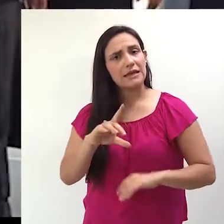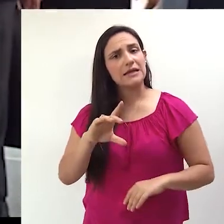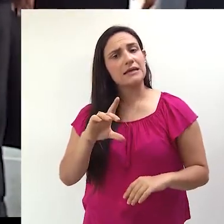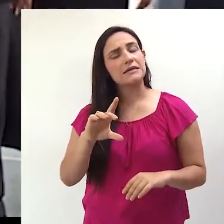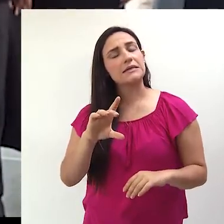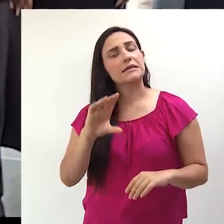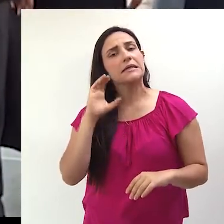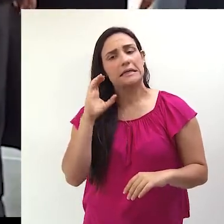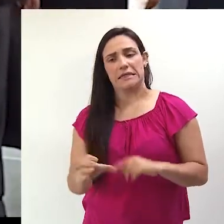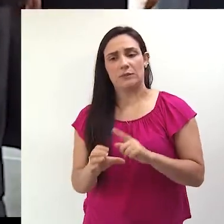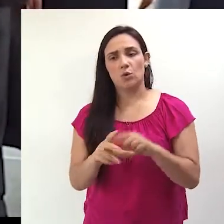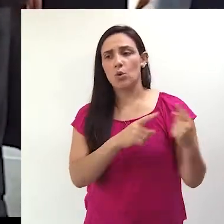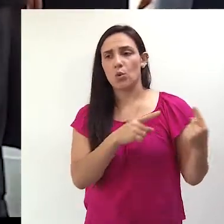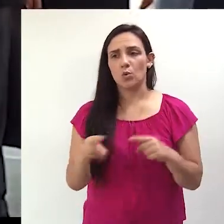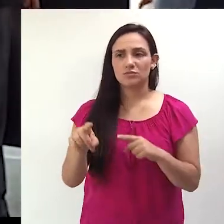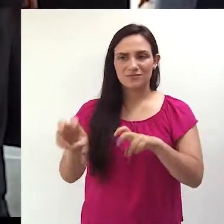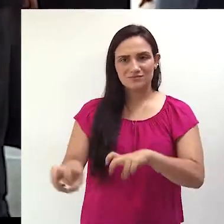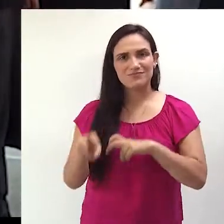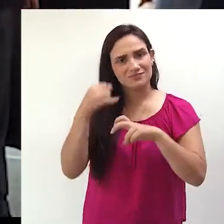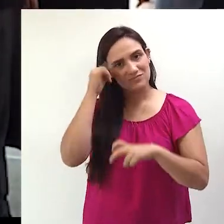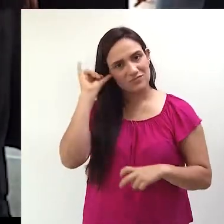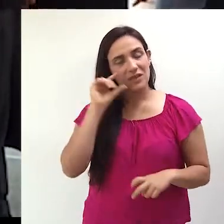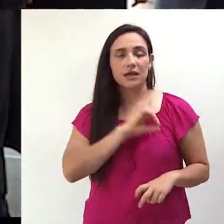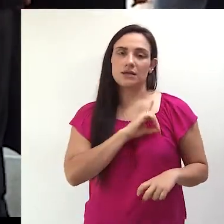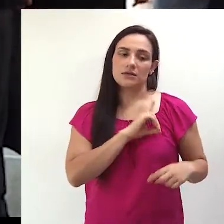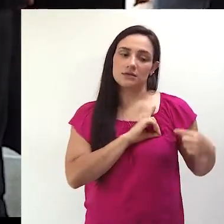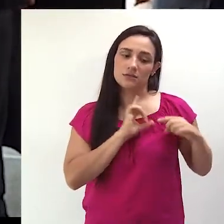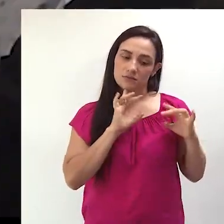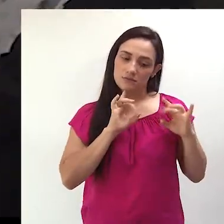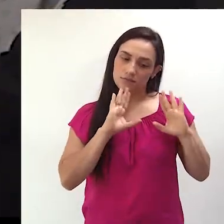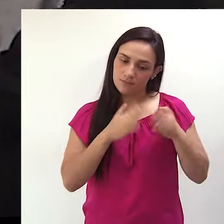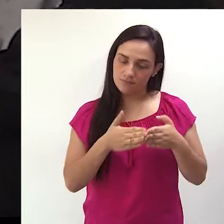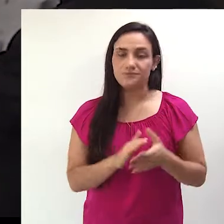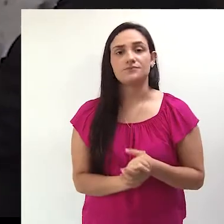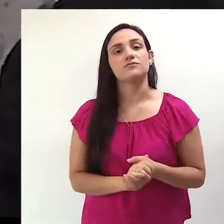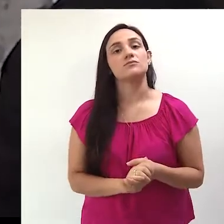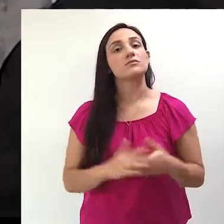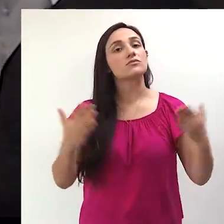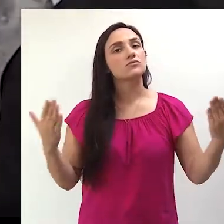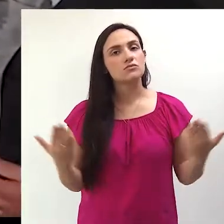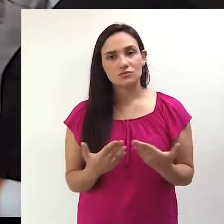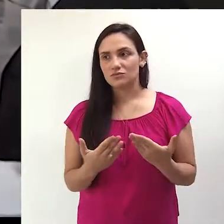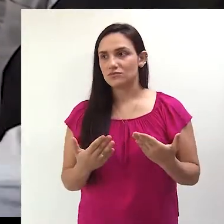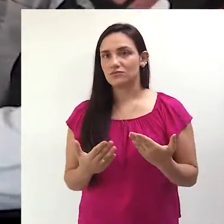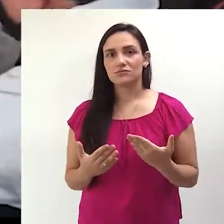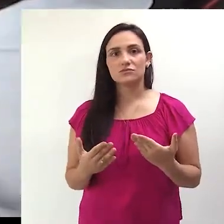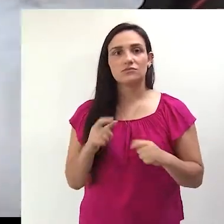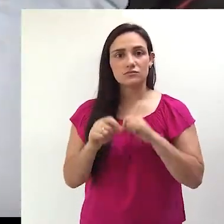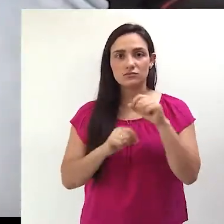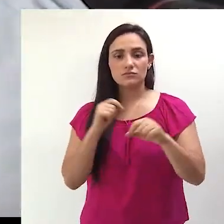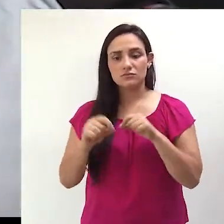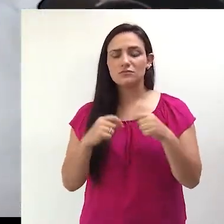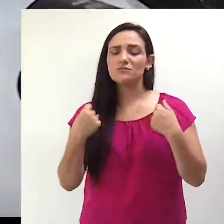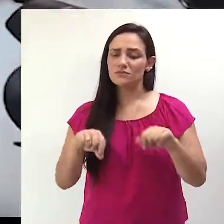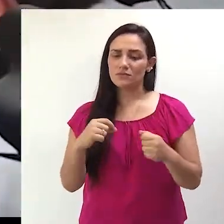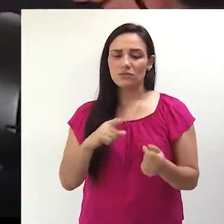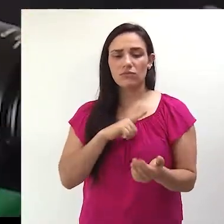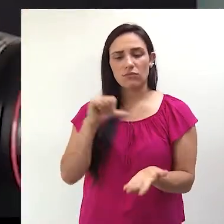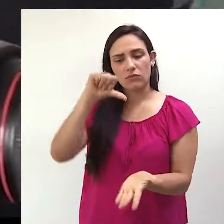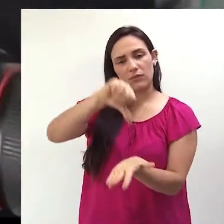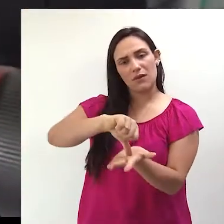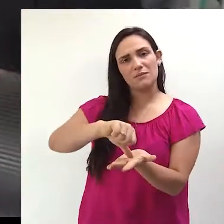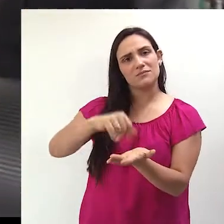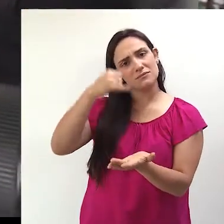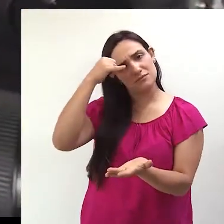inauguração da sede da Deleagro, podemos materializar fisicamente não só o desejo de uma unidade policial especializada para